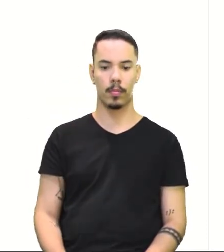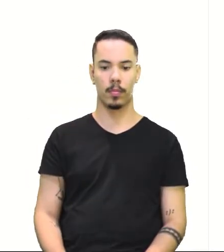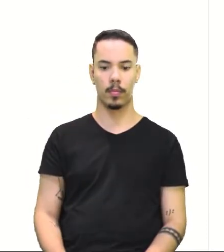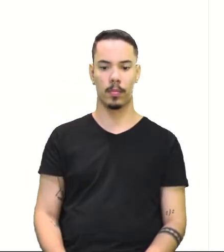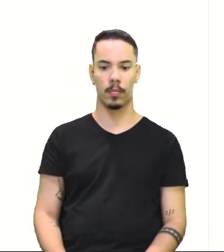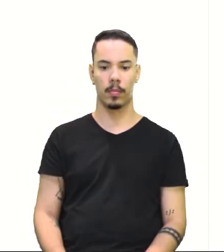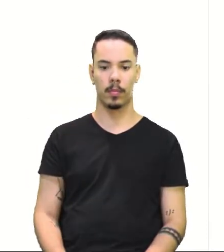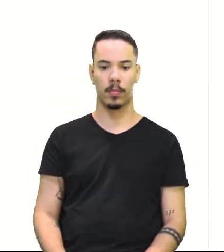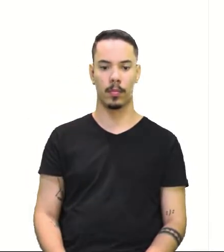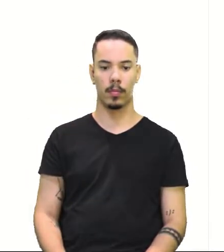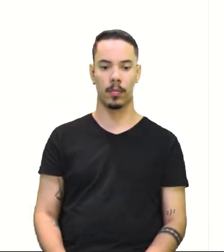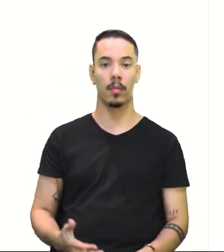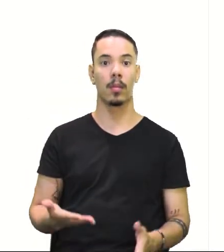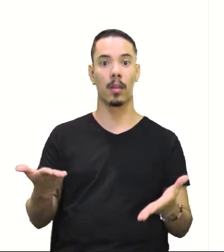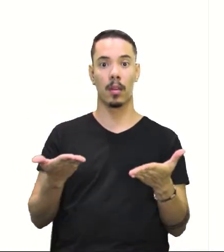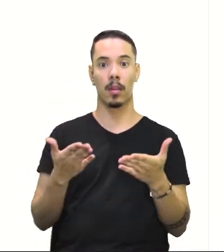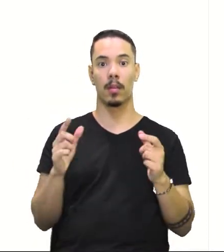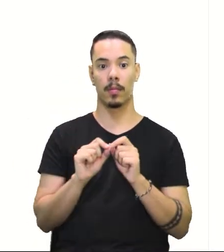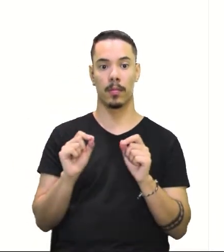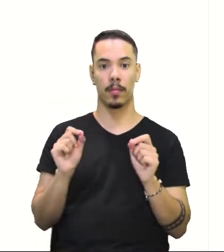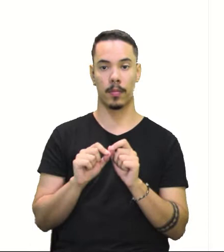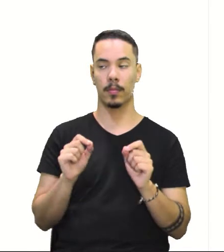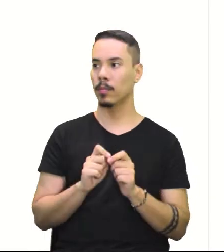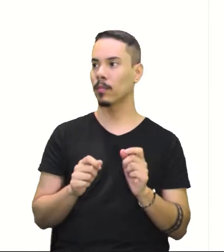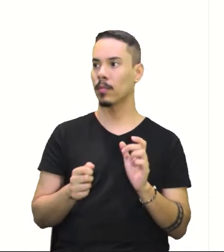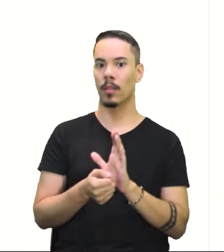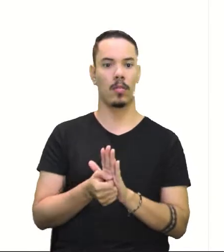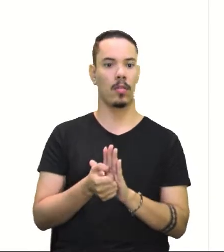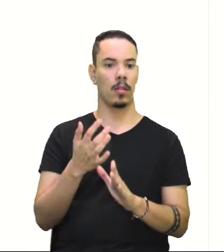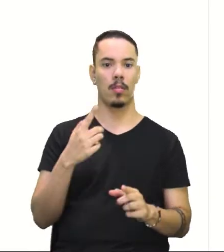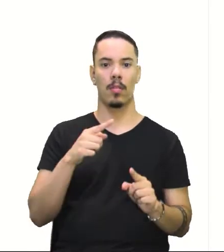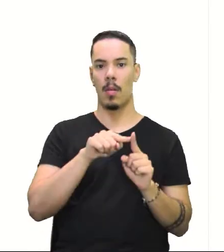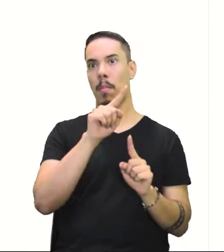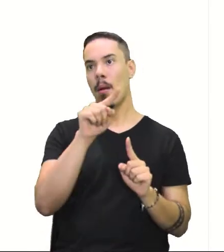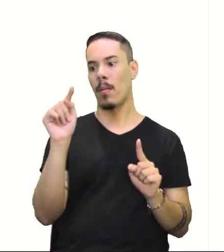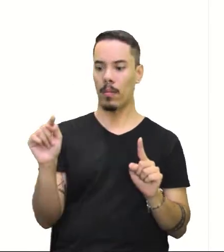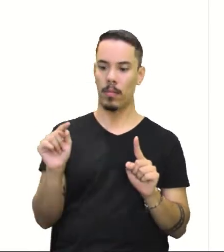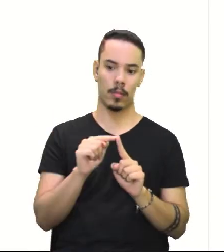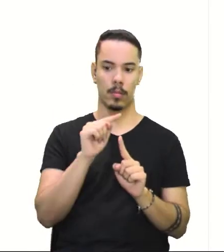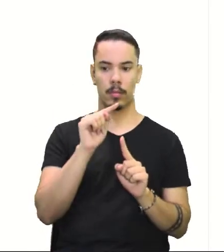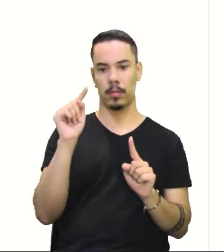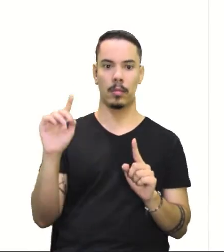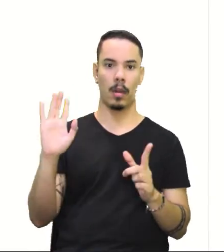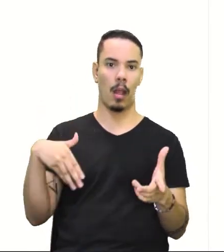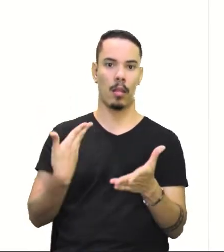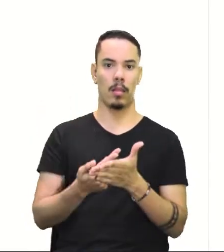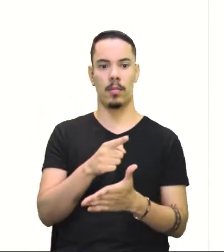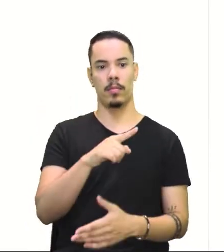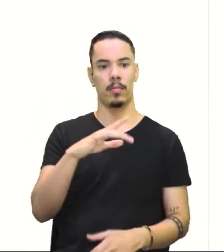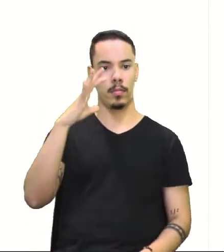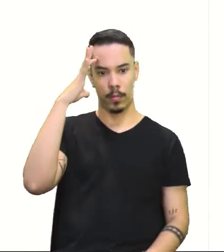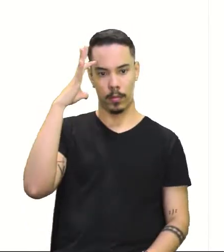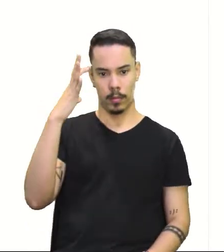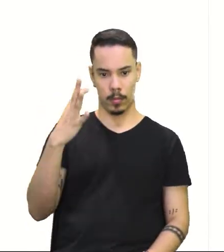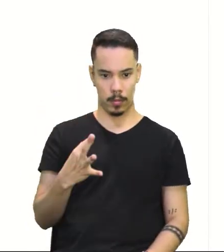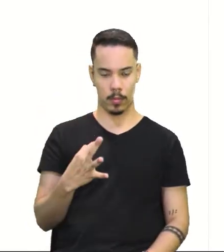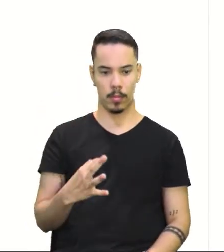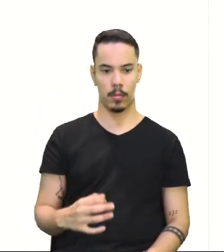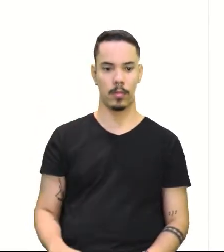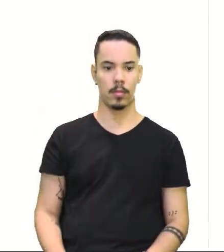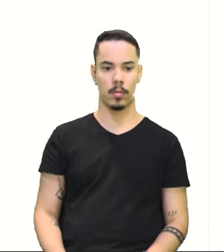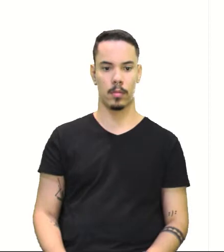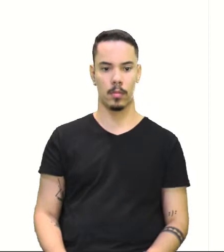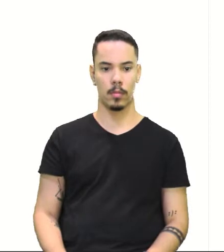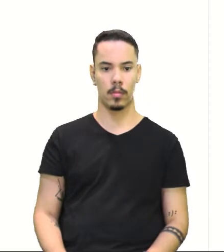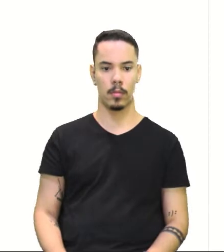Beleza. A gente vai fazer isso agora repetidas vezes até vocês compreenderem. Vamos no próximo, pegar até outra cor. 1